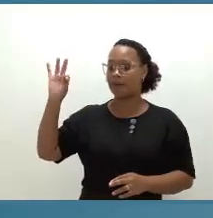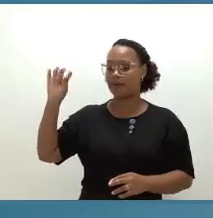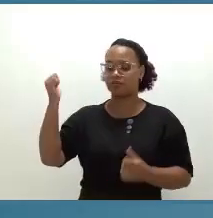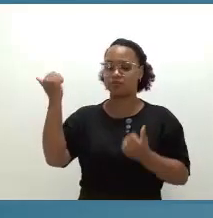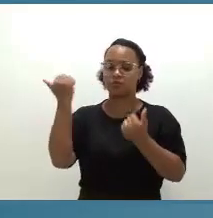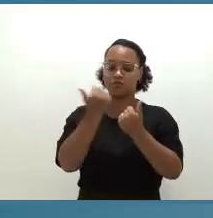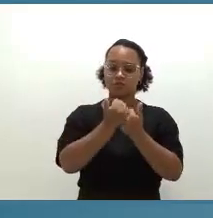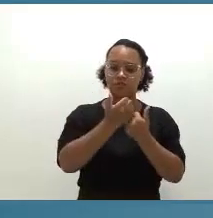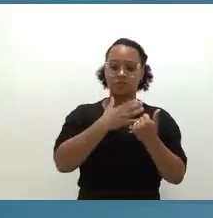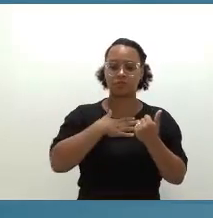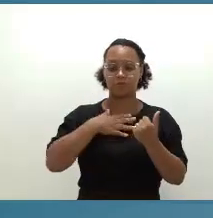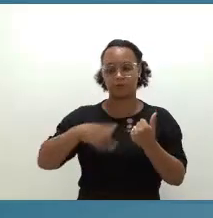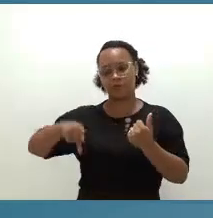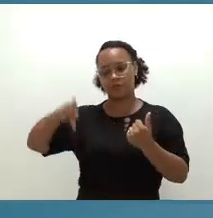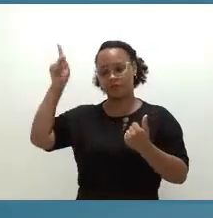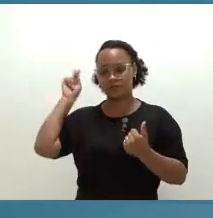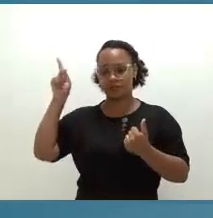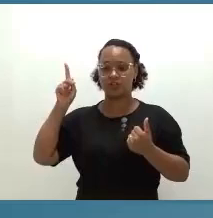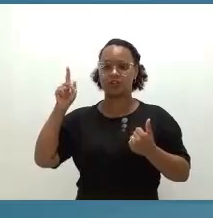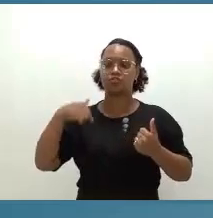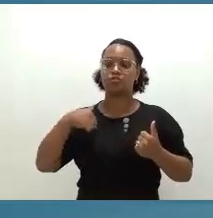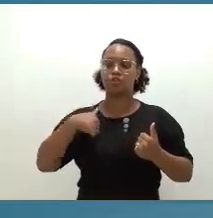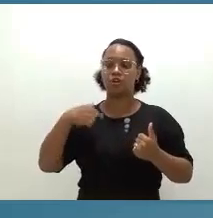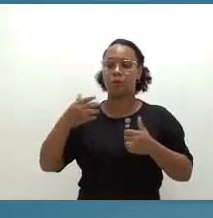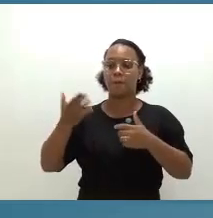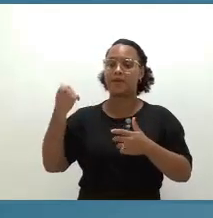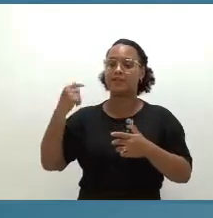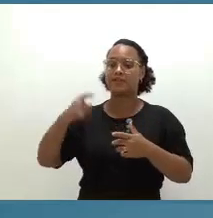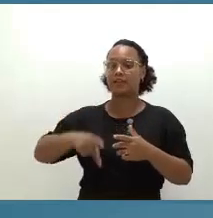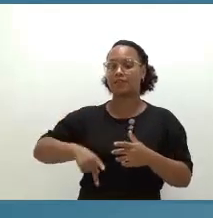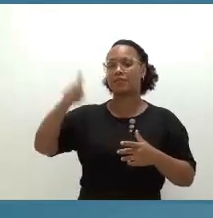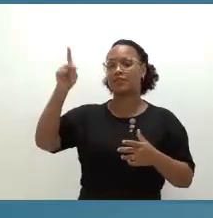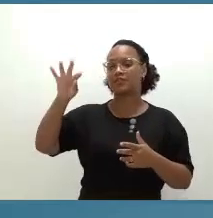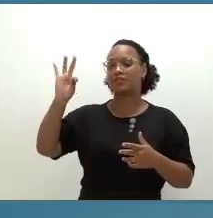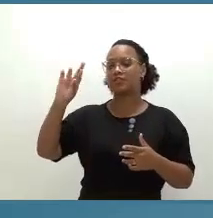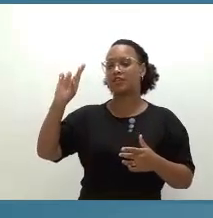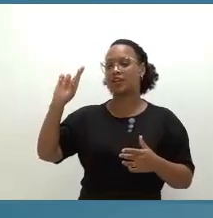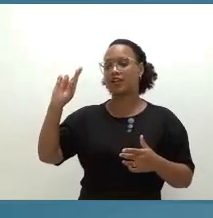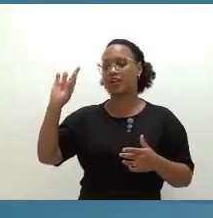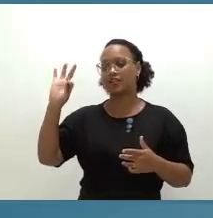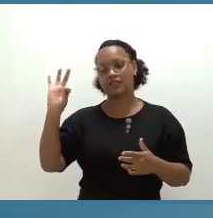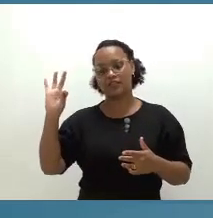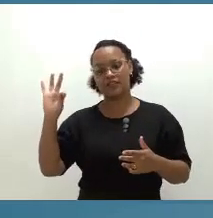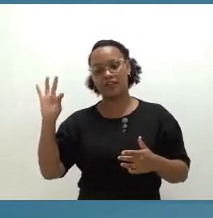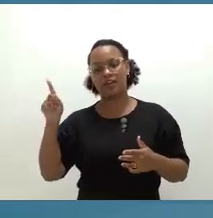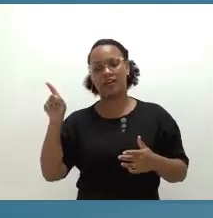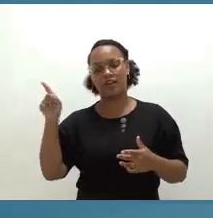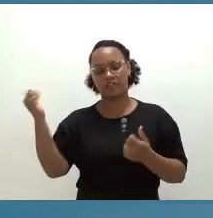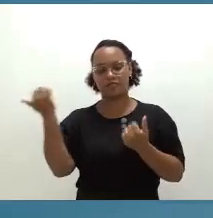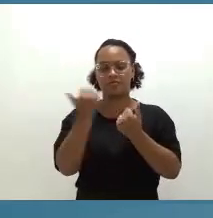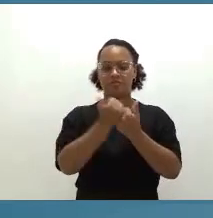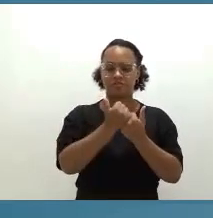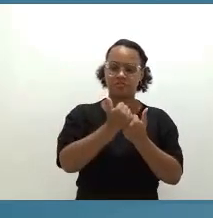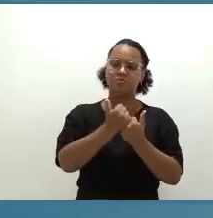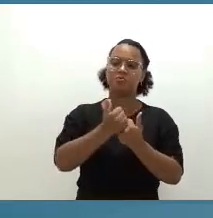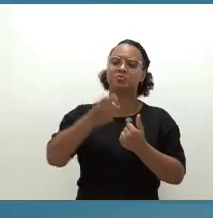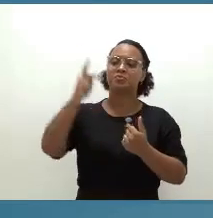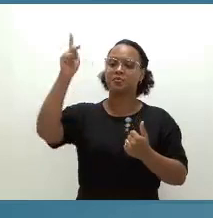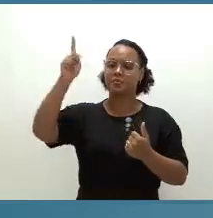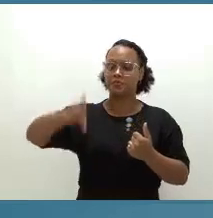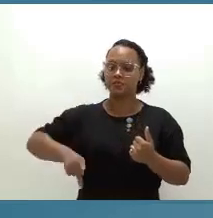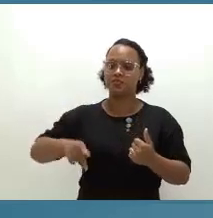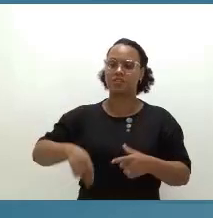do Tribunal Regional Eleitoral, um vice-presidente à altura do cargo, e eu muito feliz por